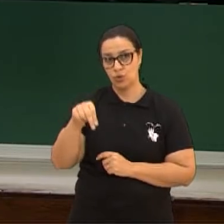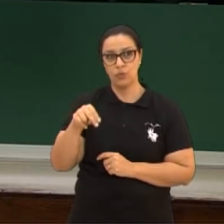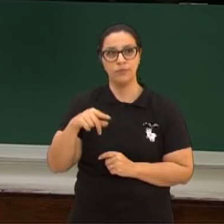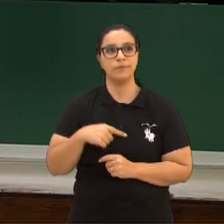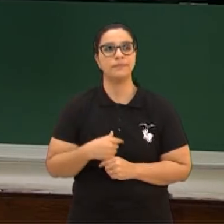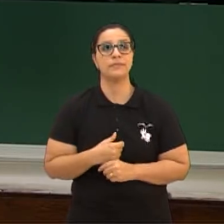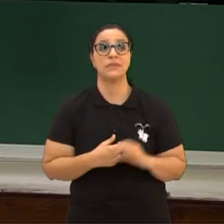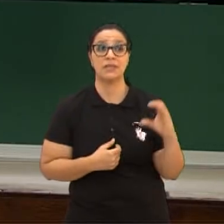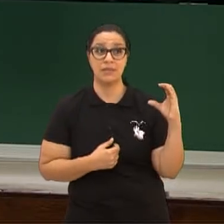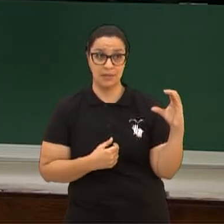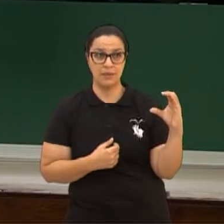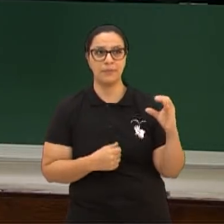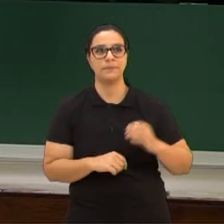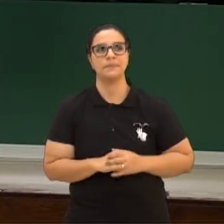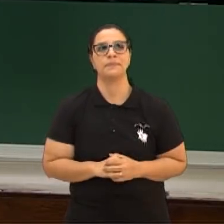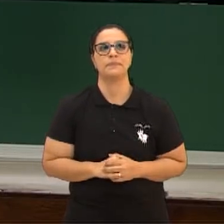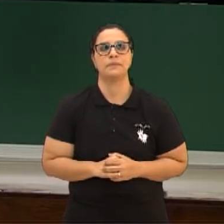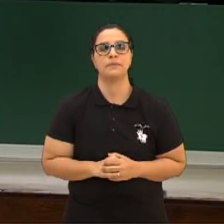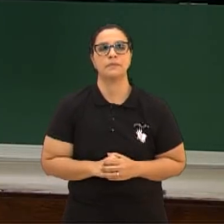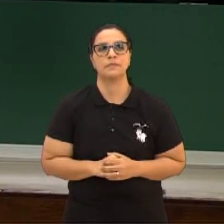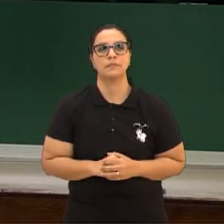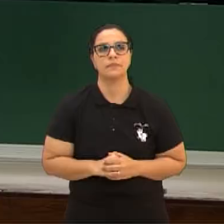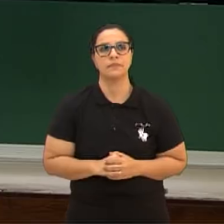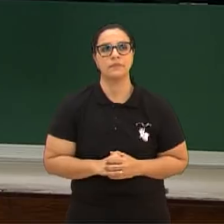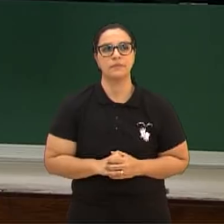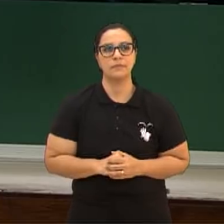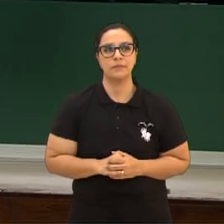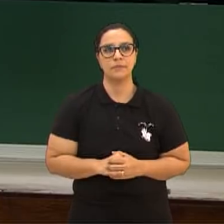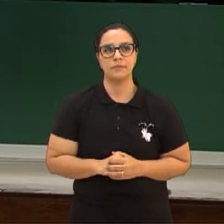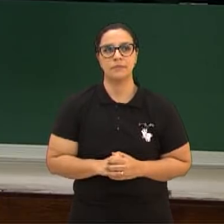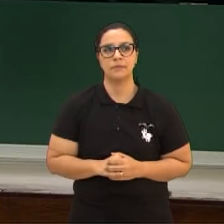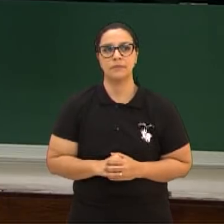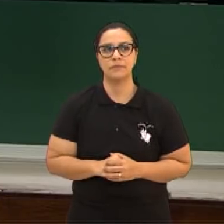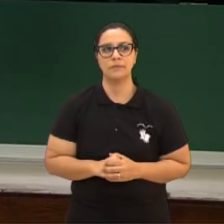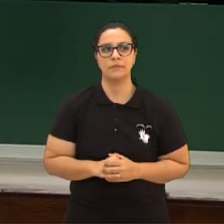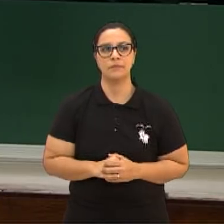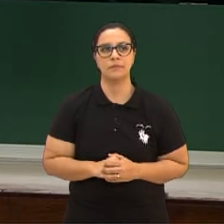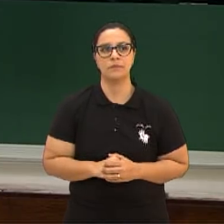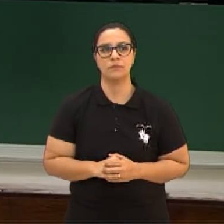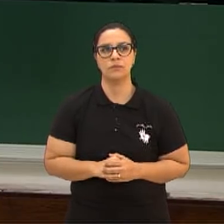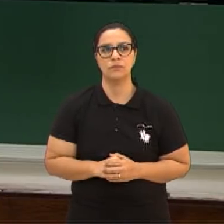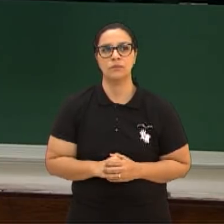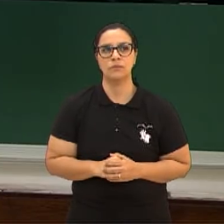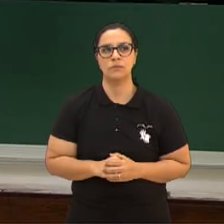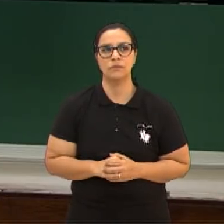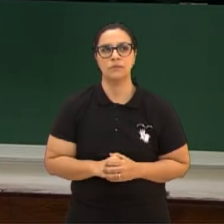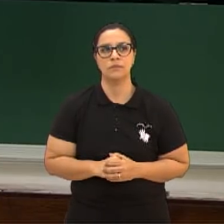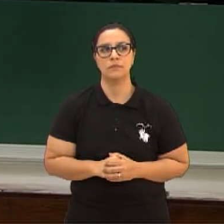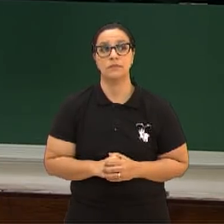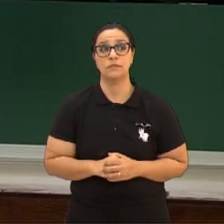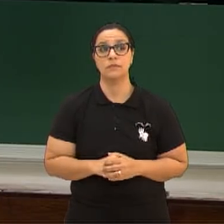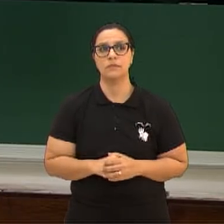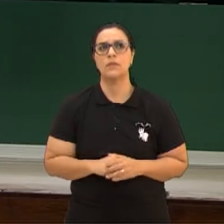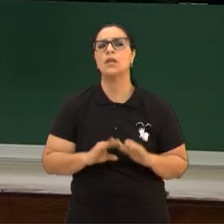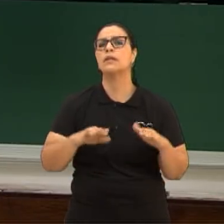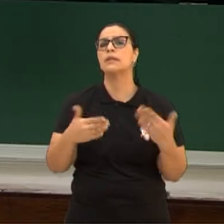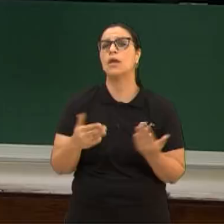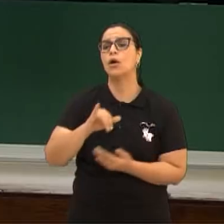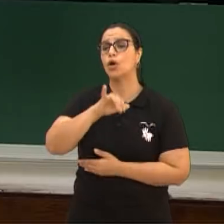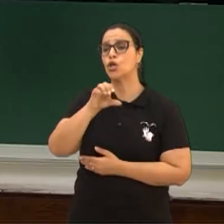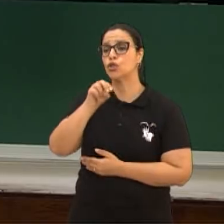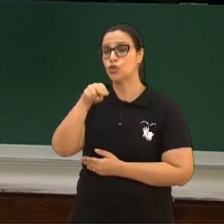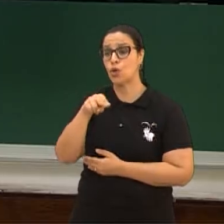C. What is John inviting Garfield to do? O que o John